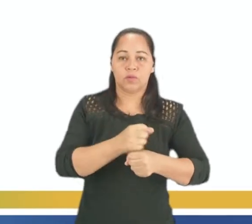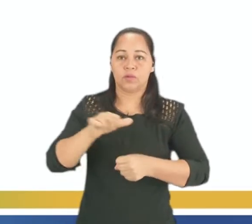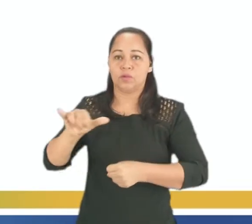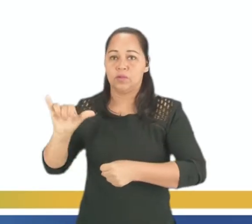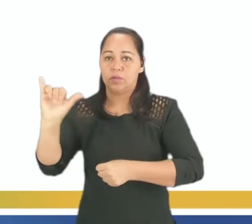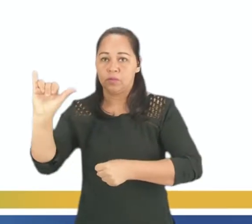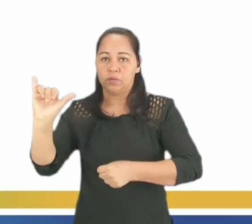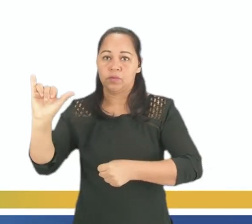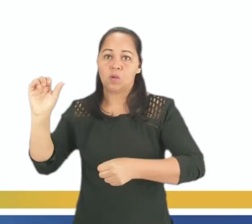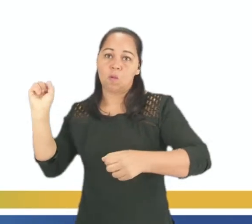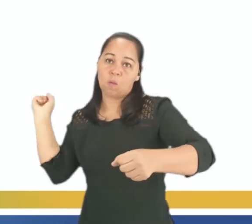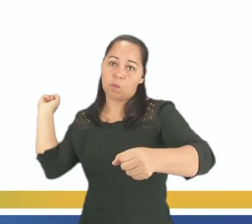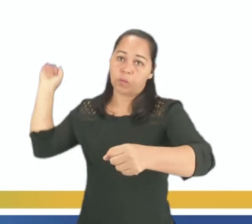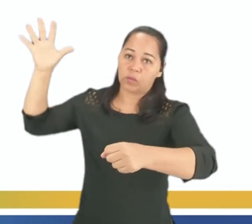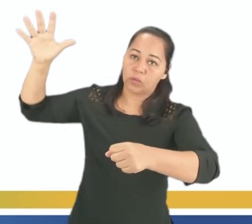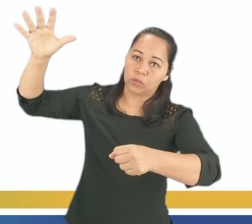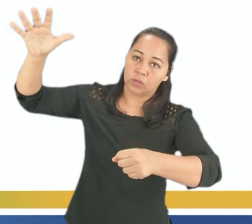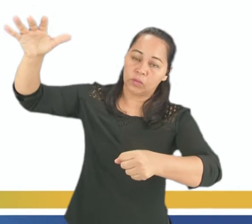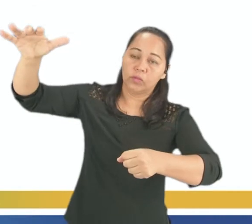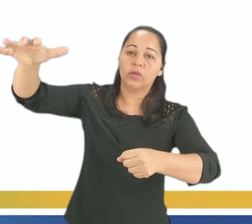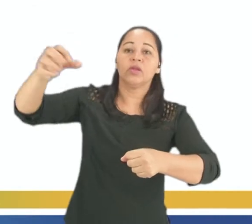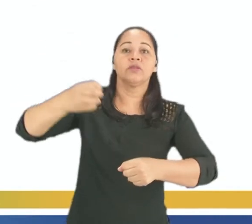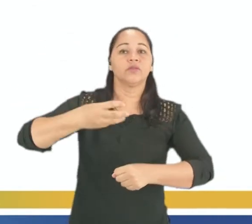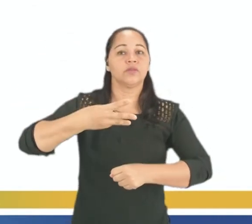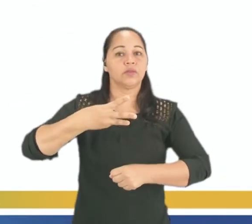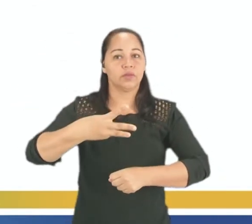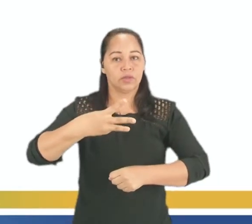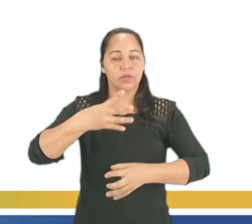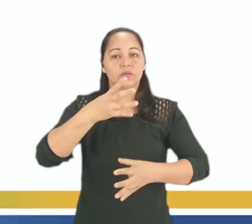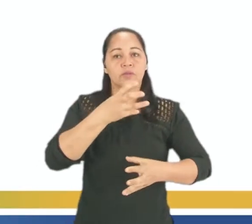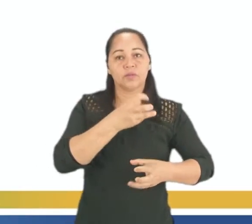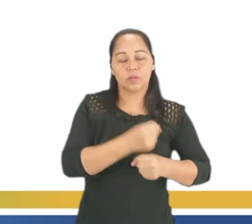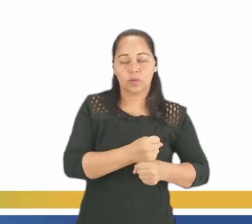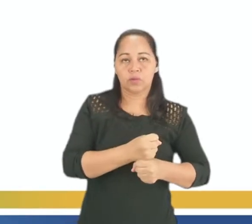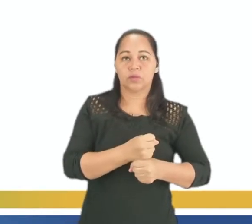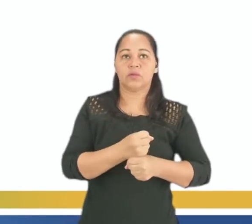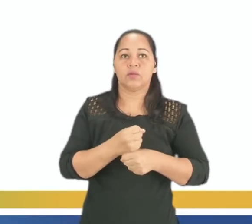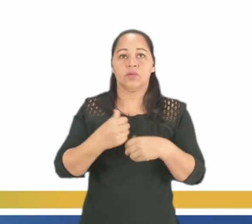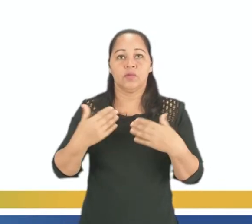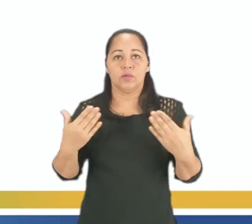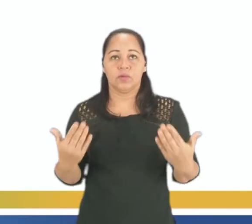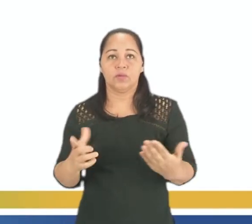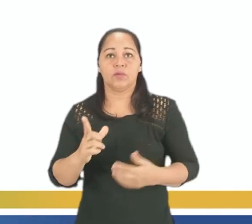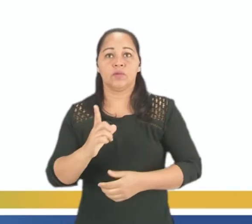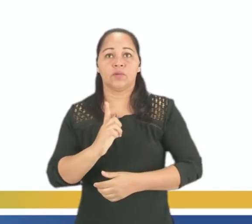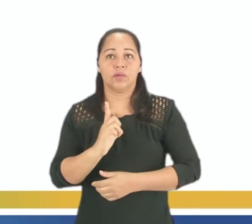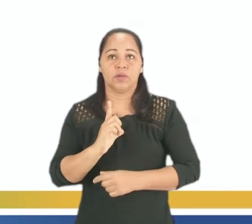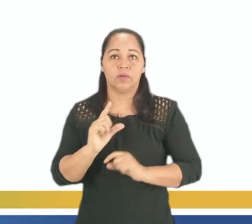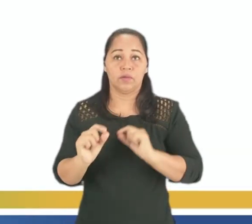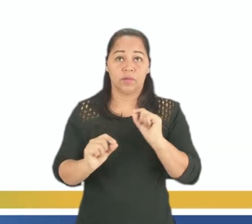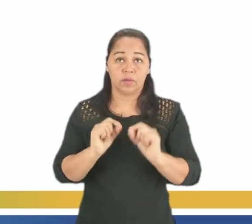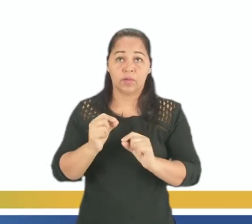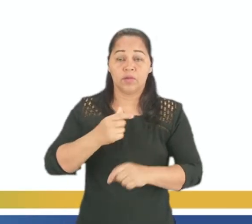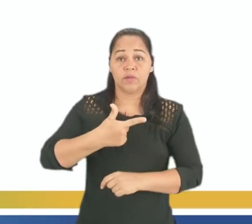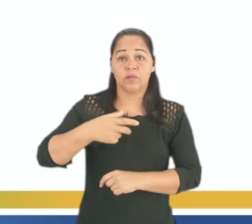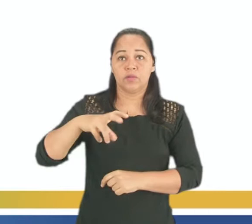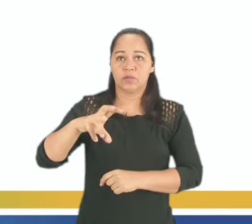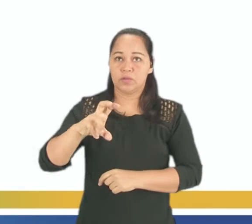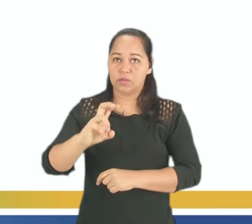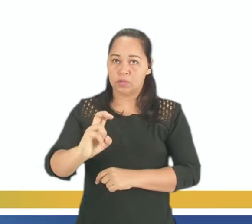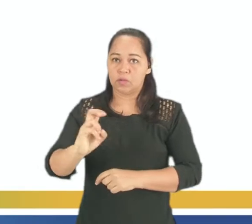3 pontos. Ele acertou 25 arremessos no total e marcou 55